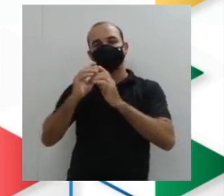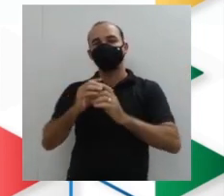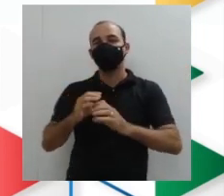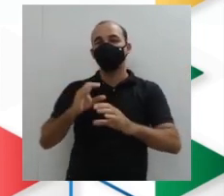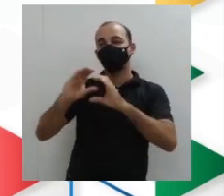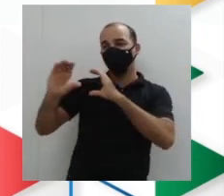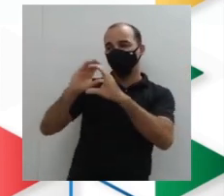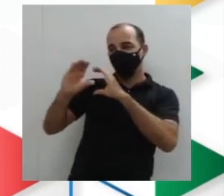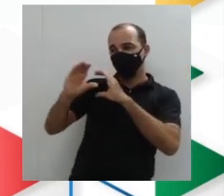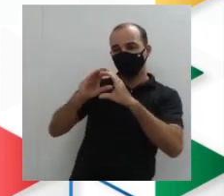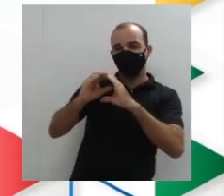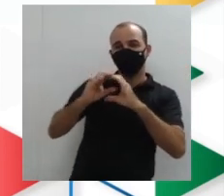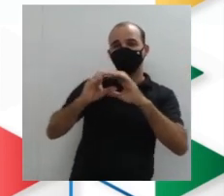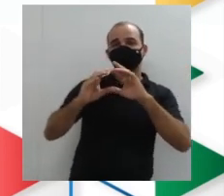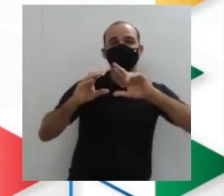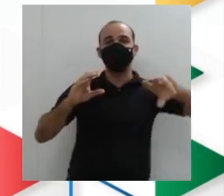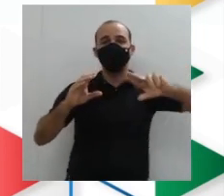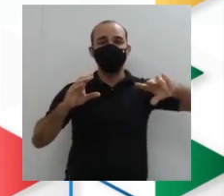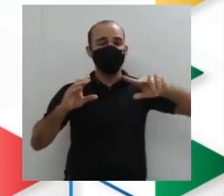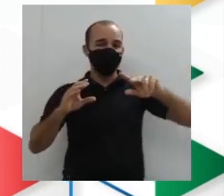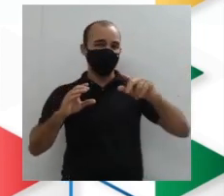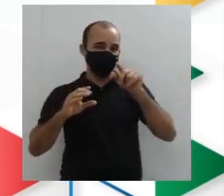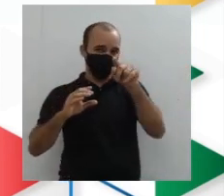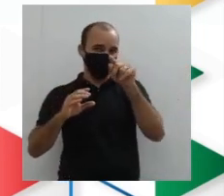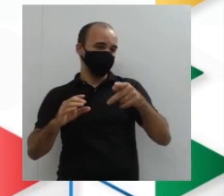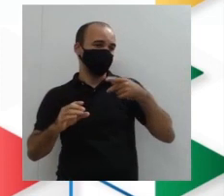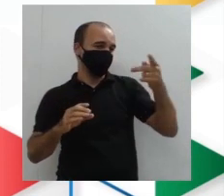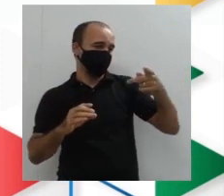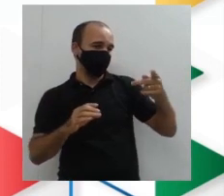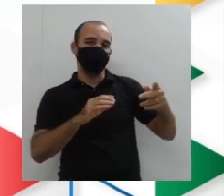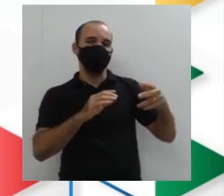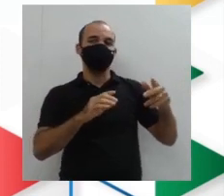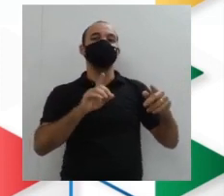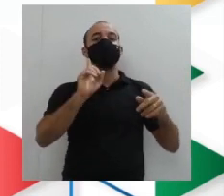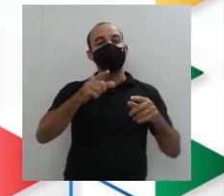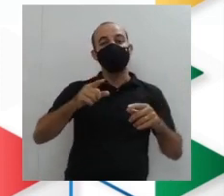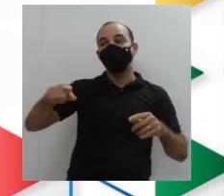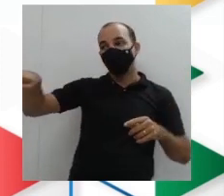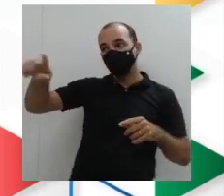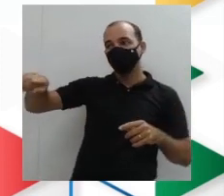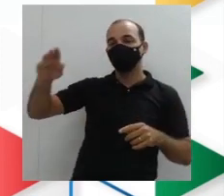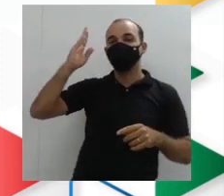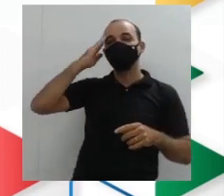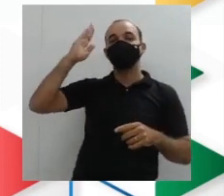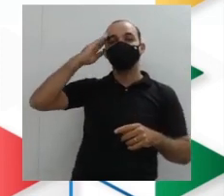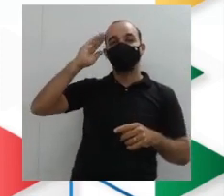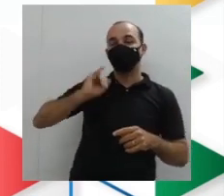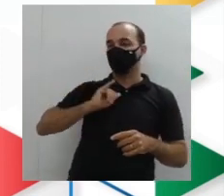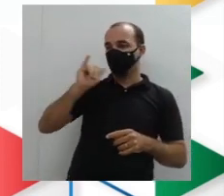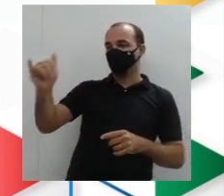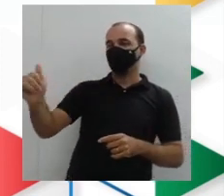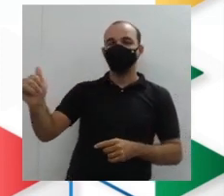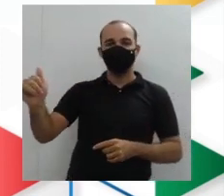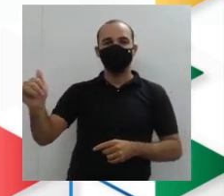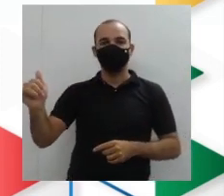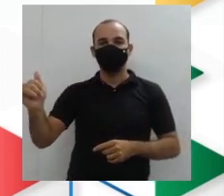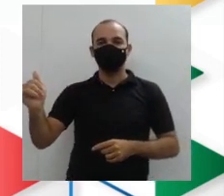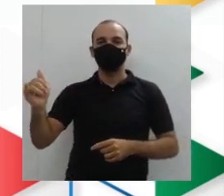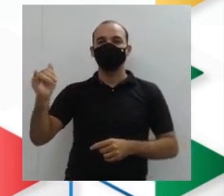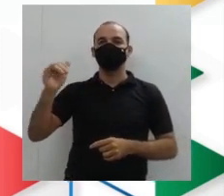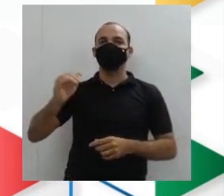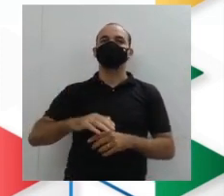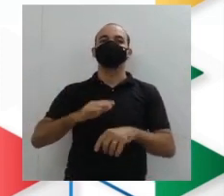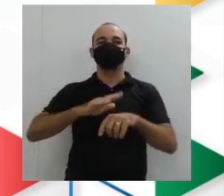atenção. Comunicação não é o que você fala, mas o que o outro compreende do que foi dito.